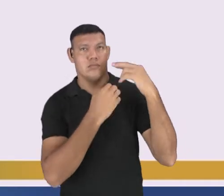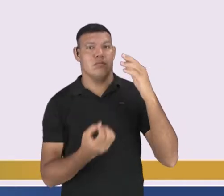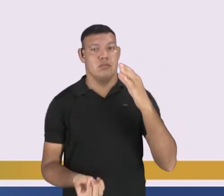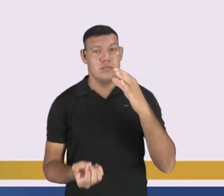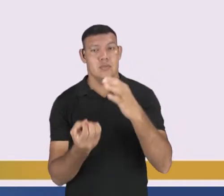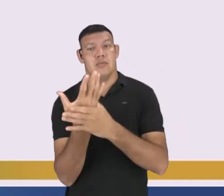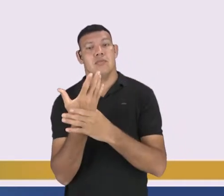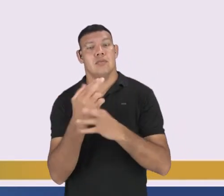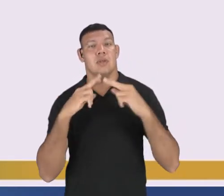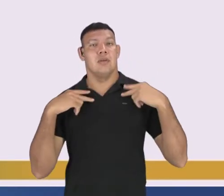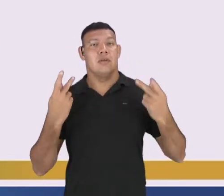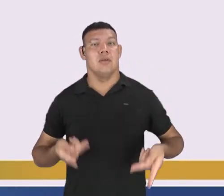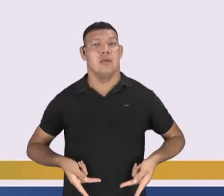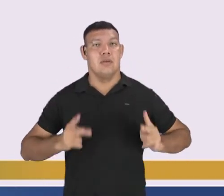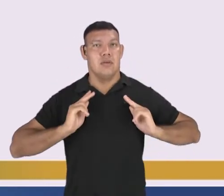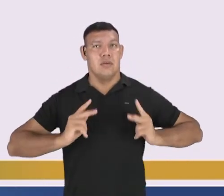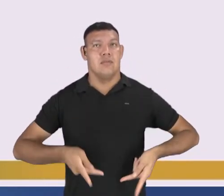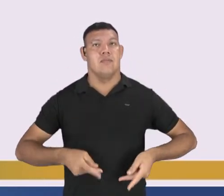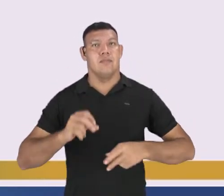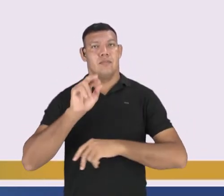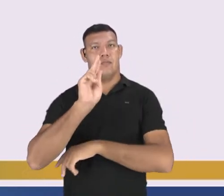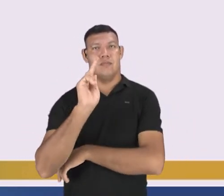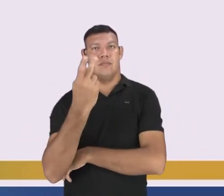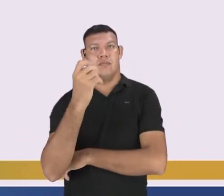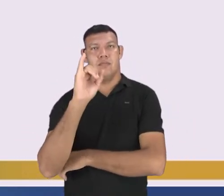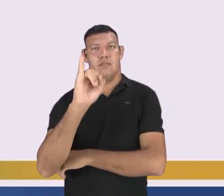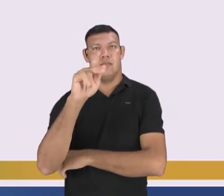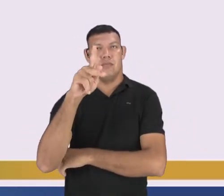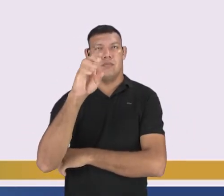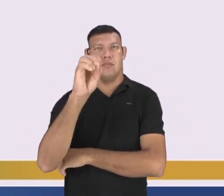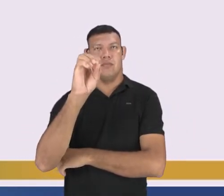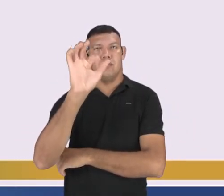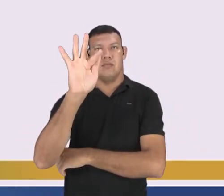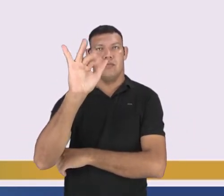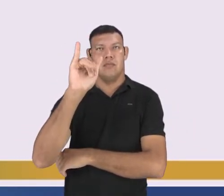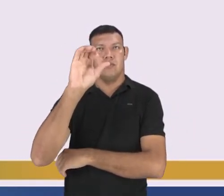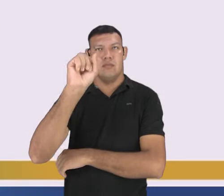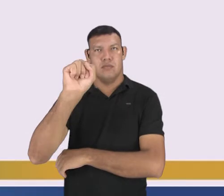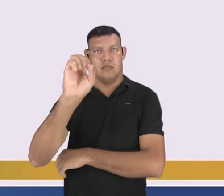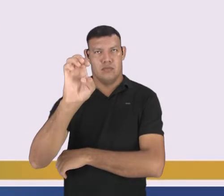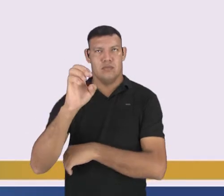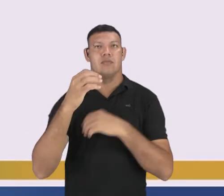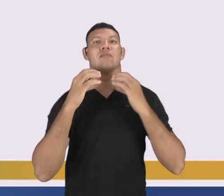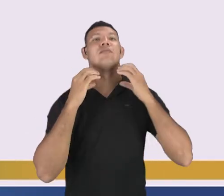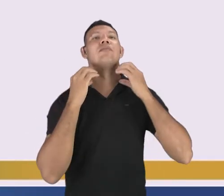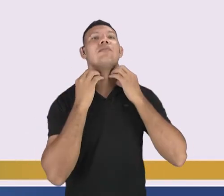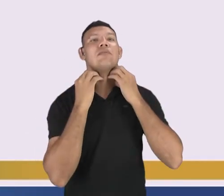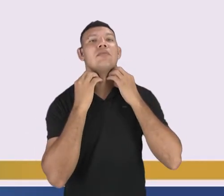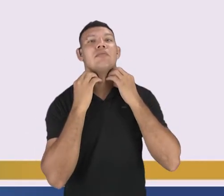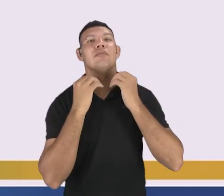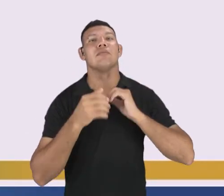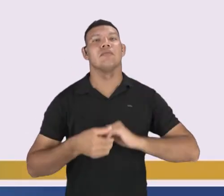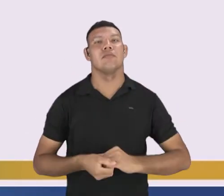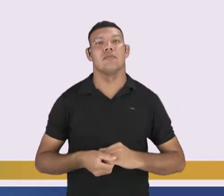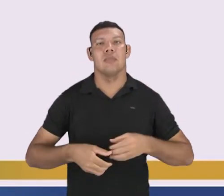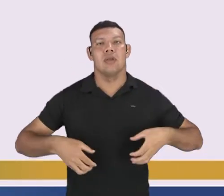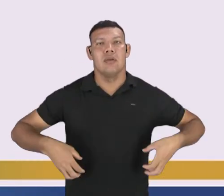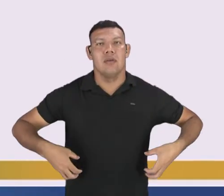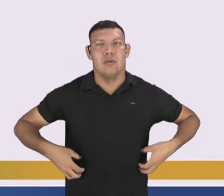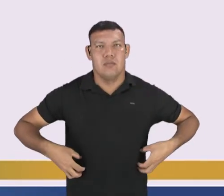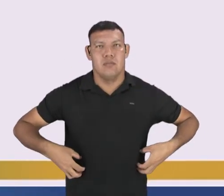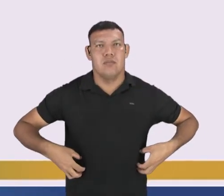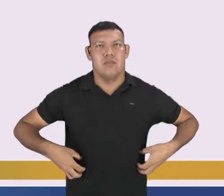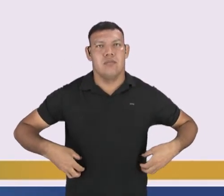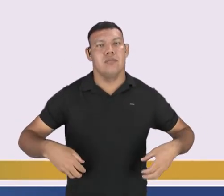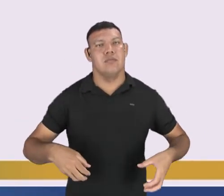hormônios, como, por exemplo, a hipófise, a tireoide, né, as glândulas paratireoides, o timo, as glândulas suprarrenais,